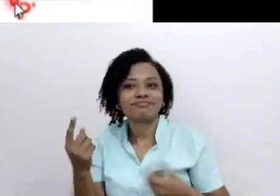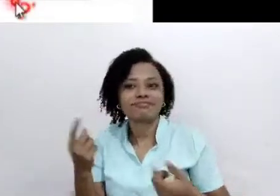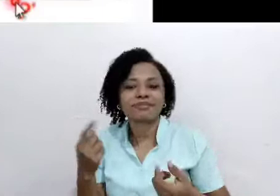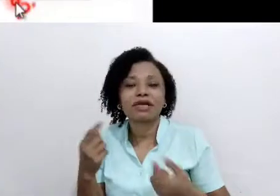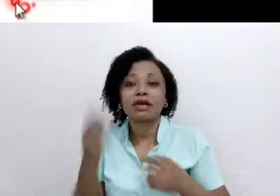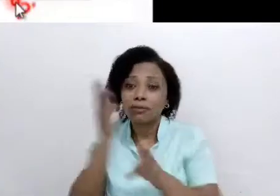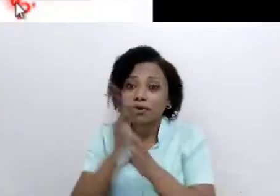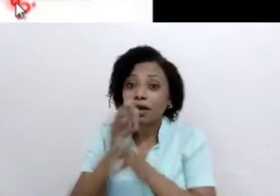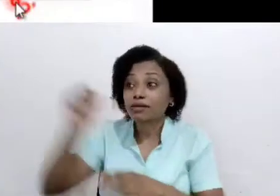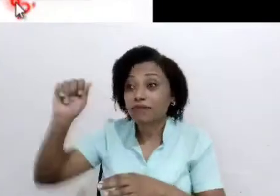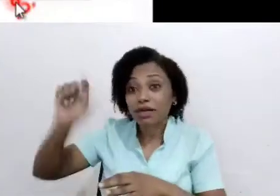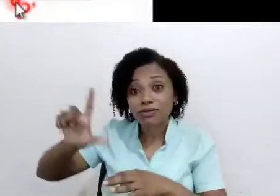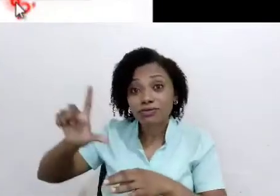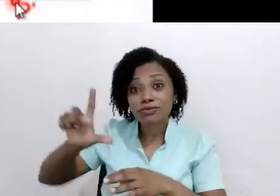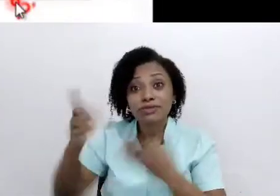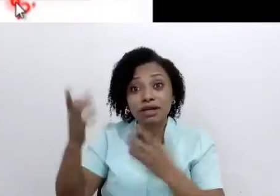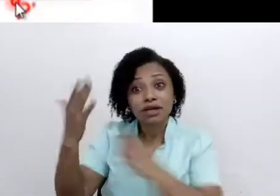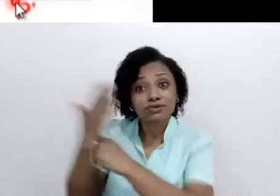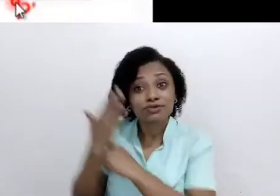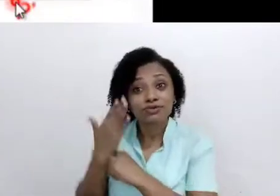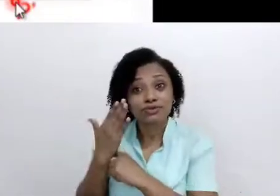do espelho, com duas